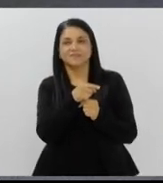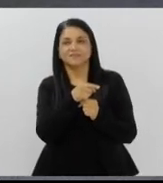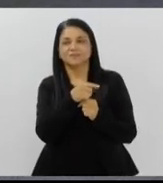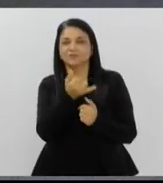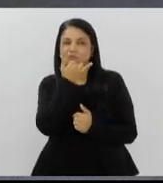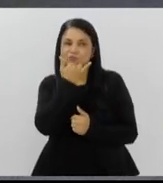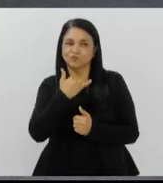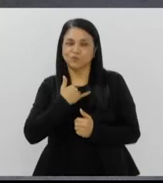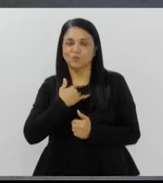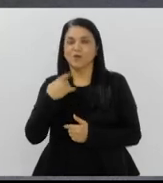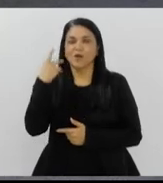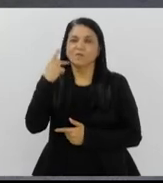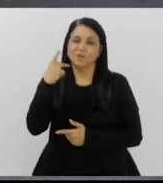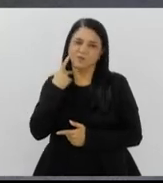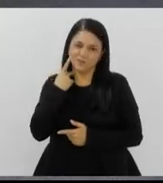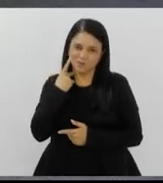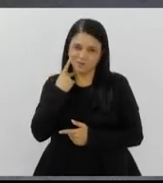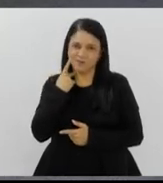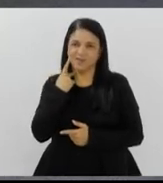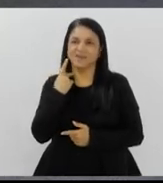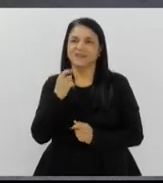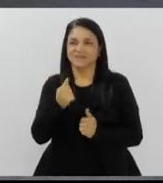A procuradora.